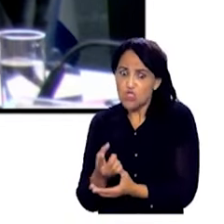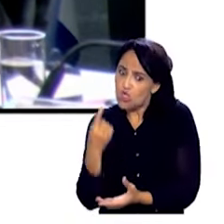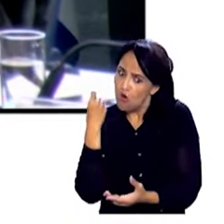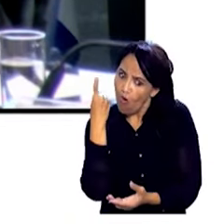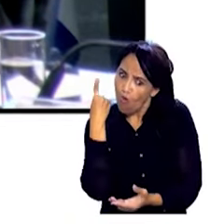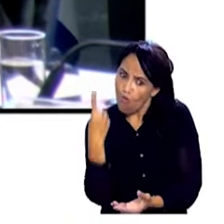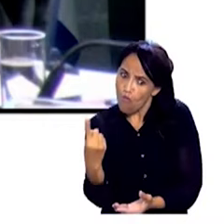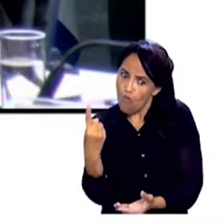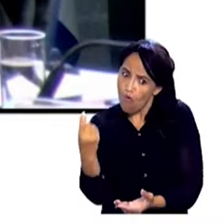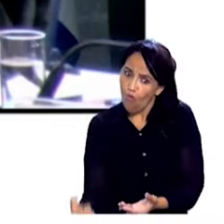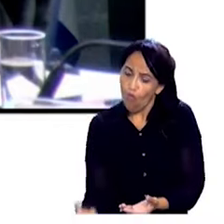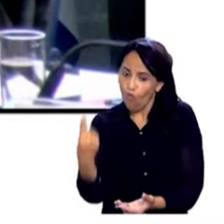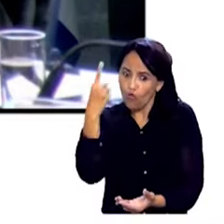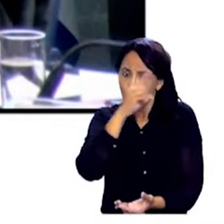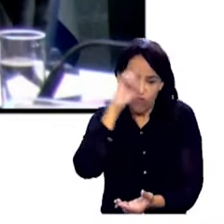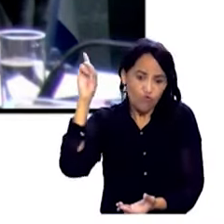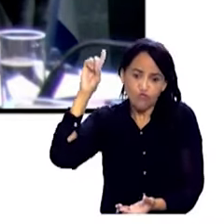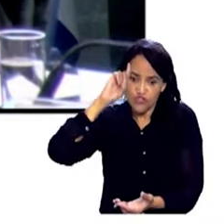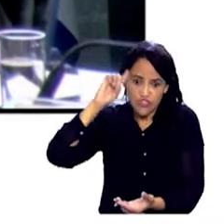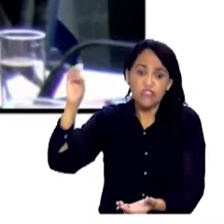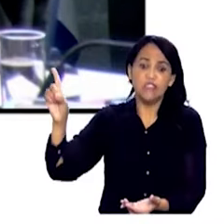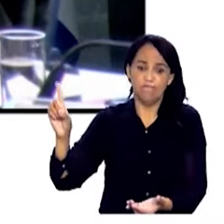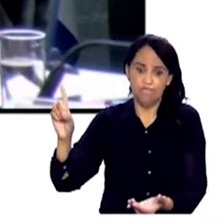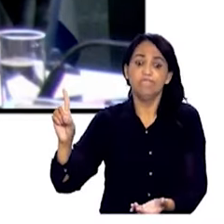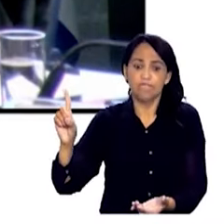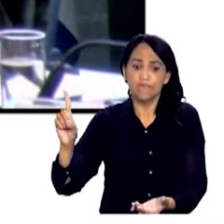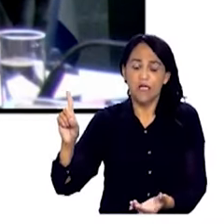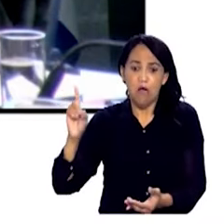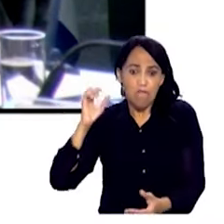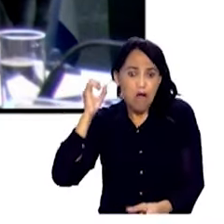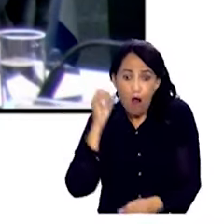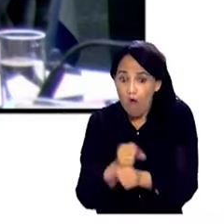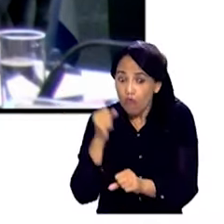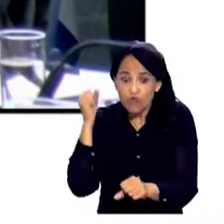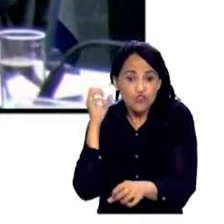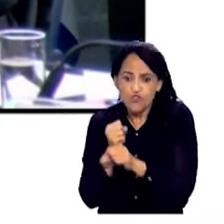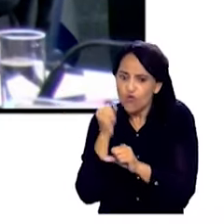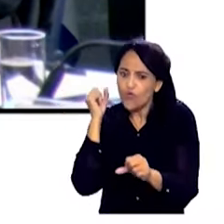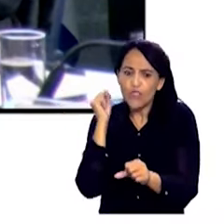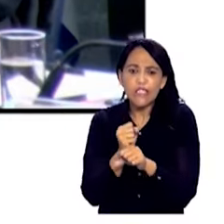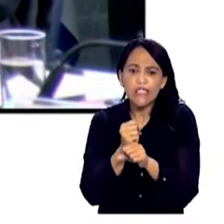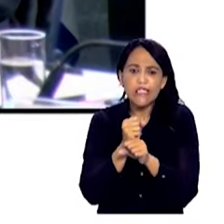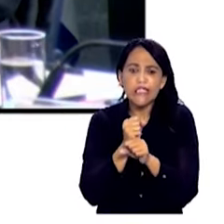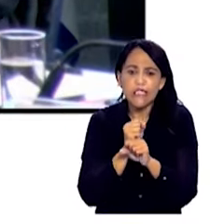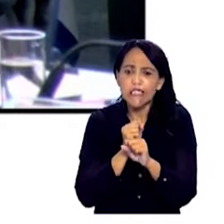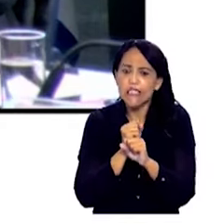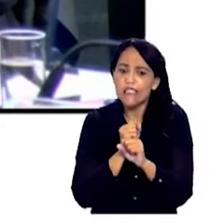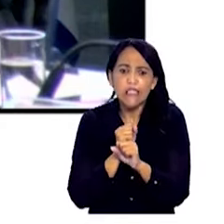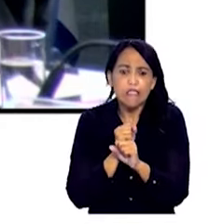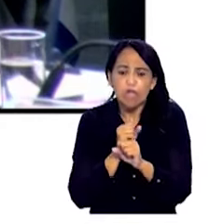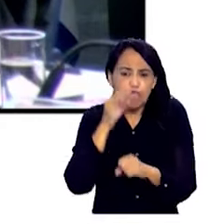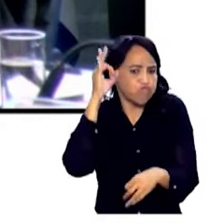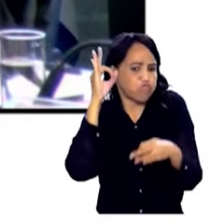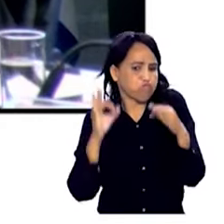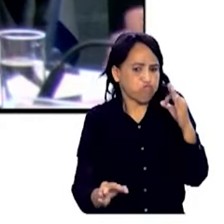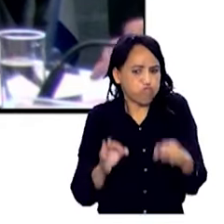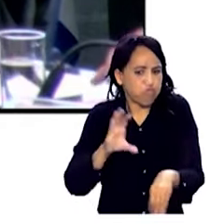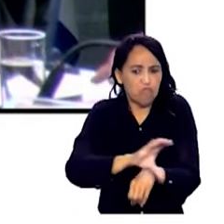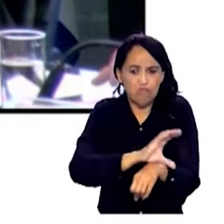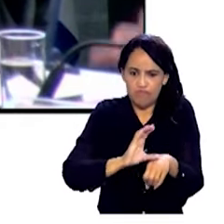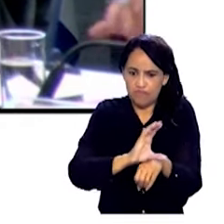julgamento muito interessante também como está construído porque a primeira vez o primeiro exercício de construção de um